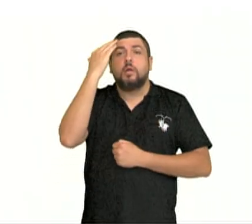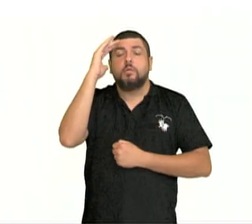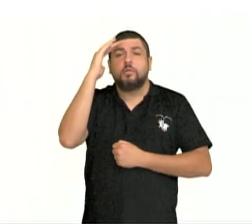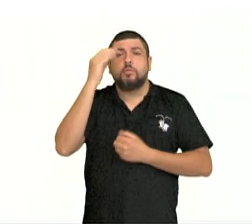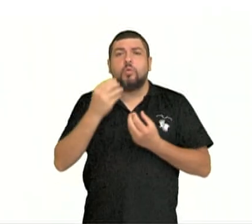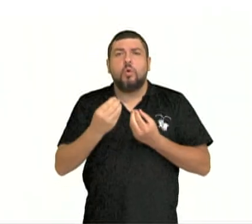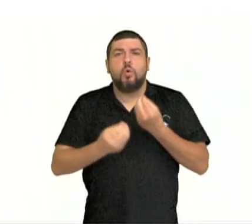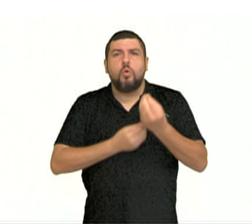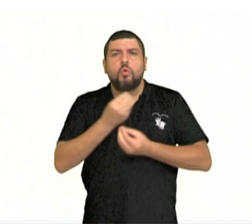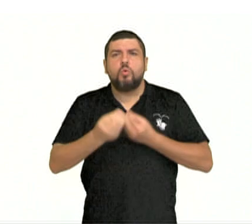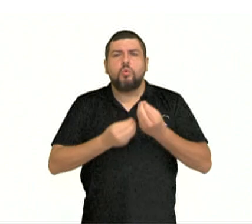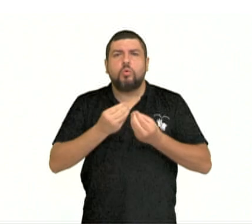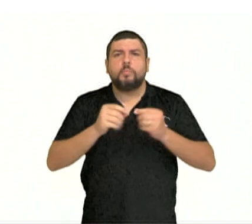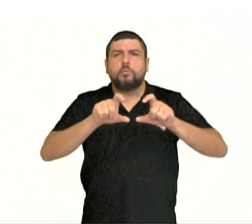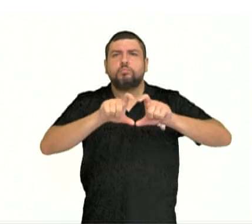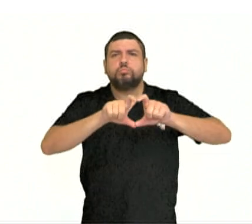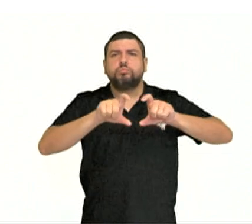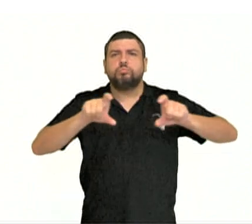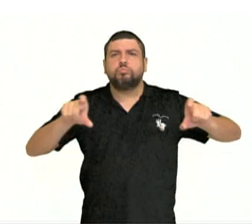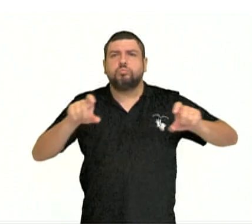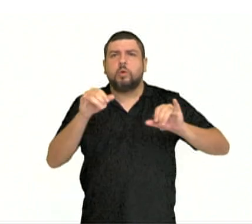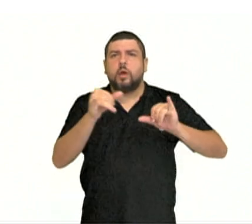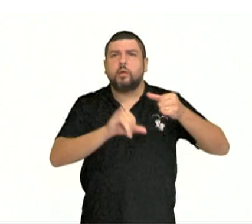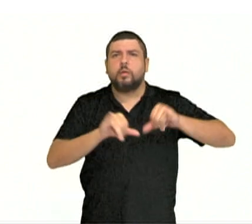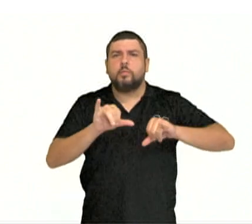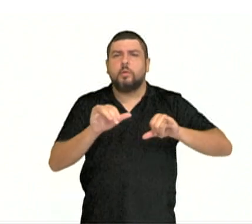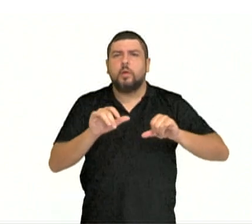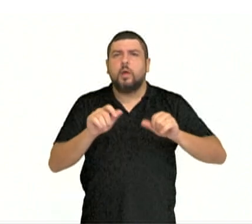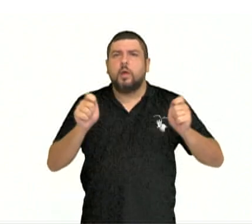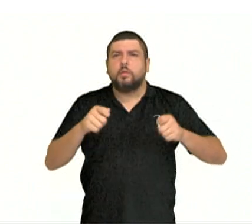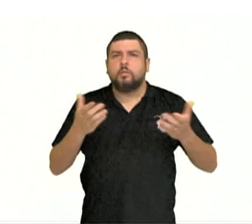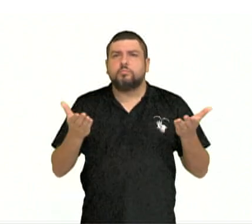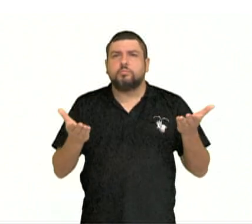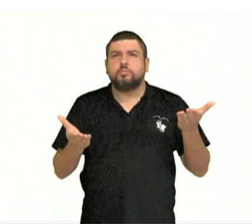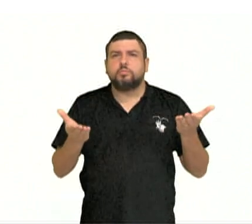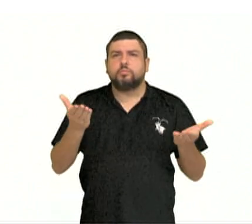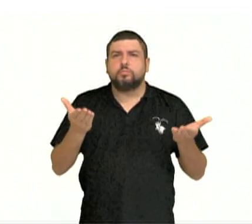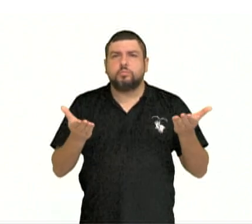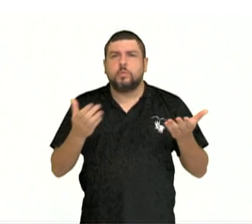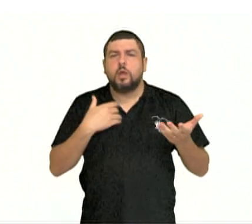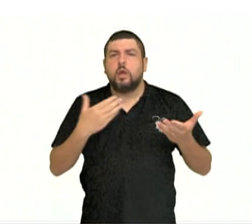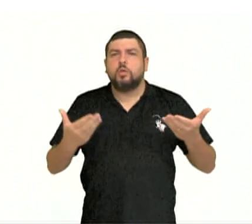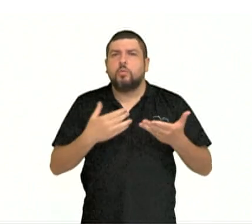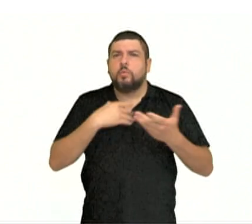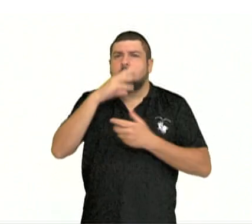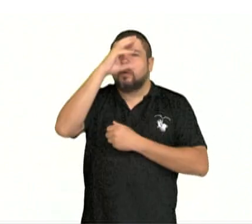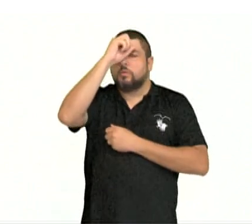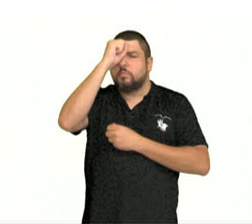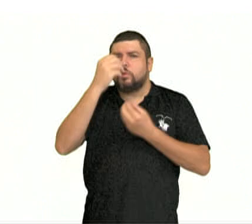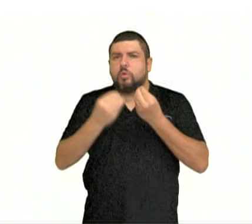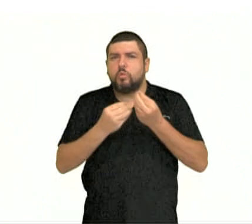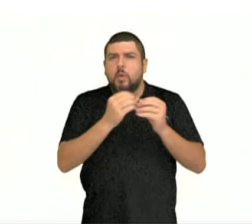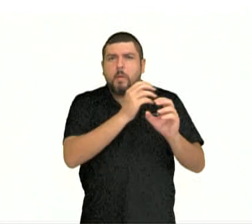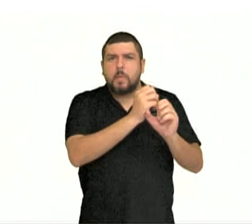das equações. Aprender a balancear as